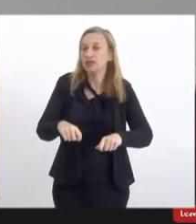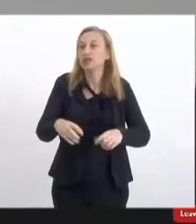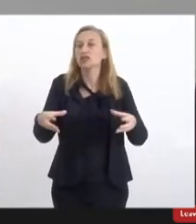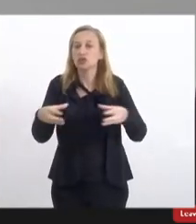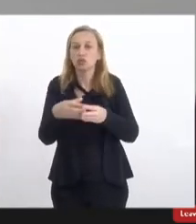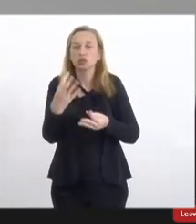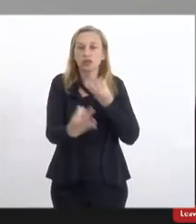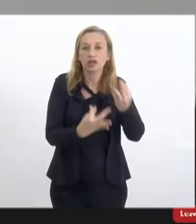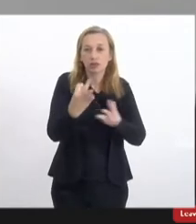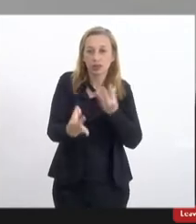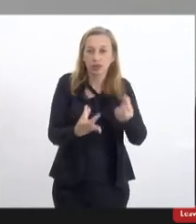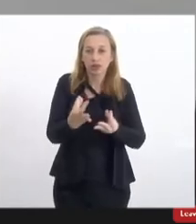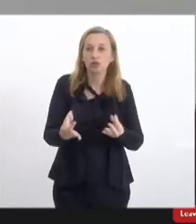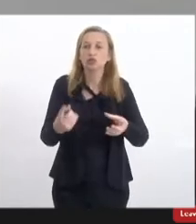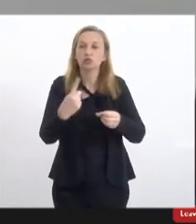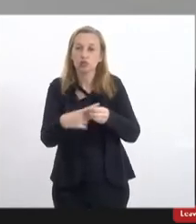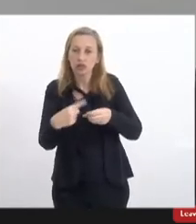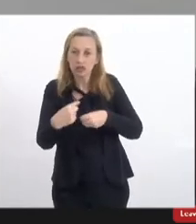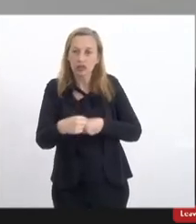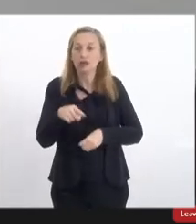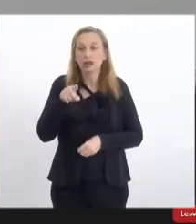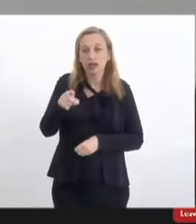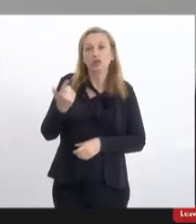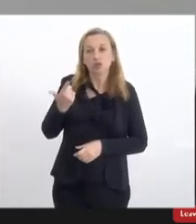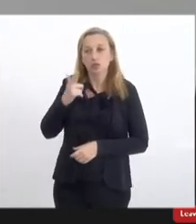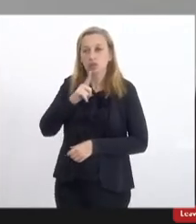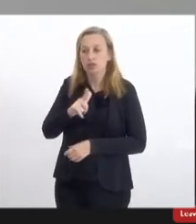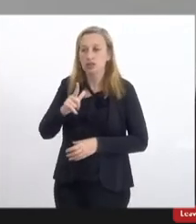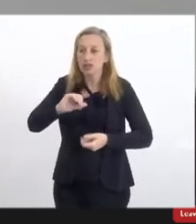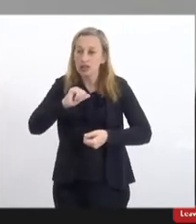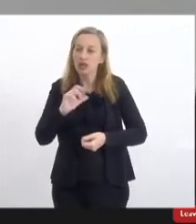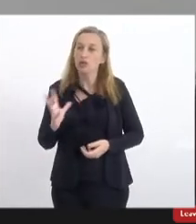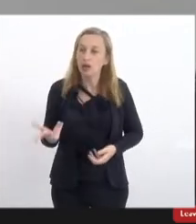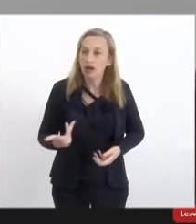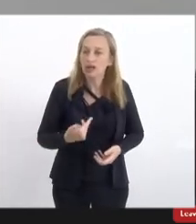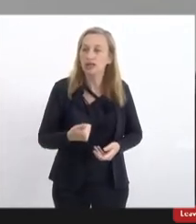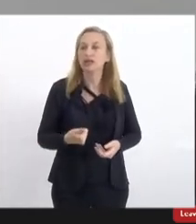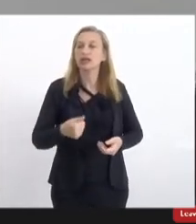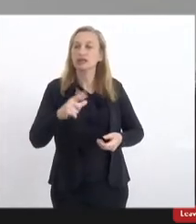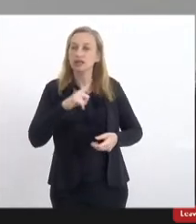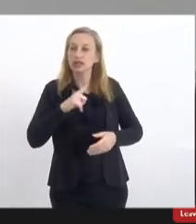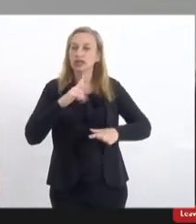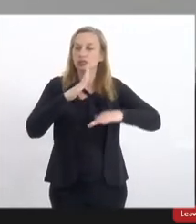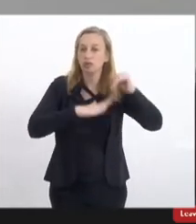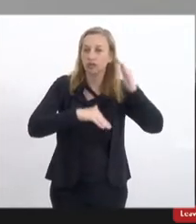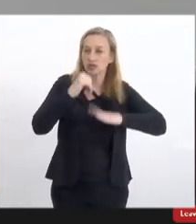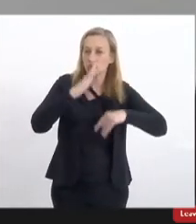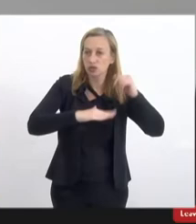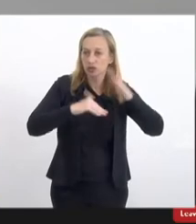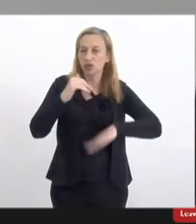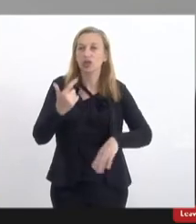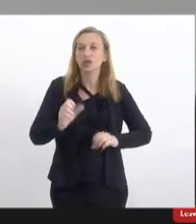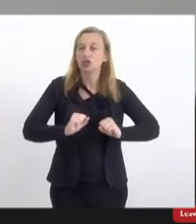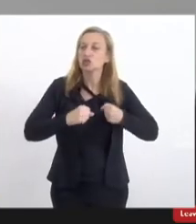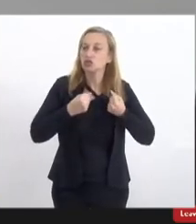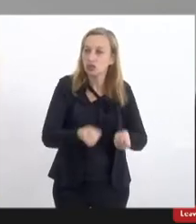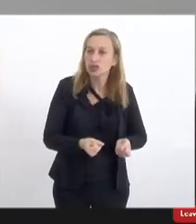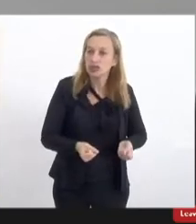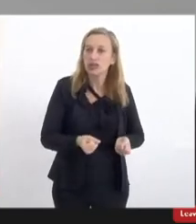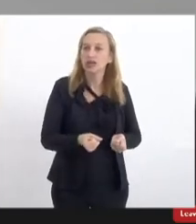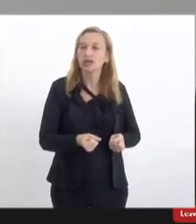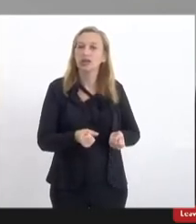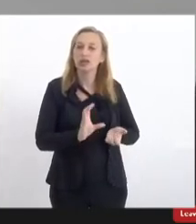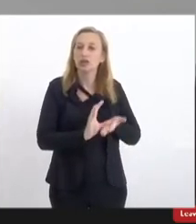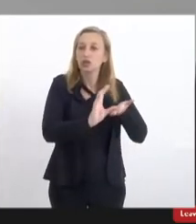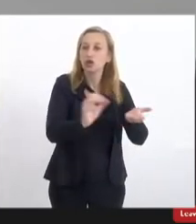comunidades terapêuticas do município para que elas possam se qualificar, legalizar e buscar recursos